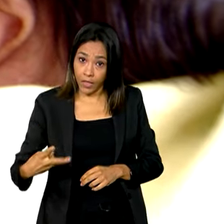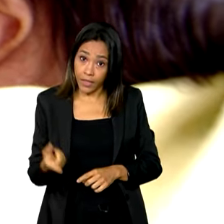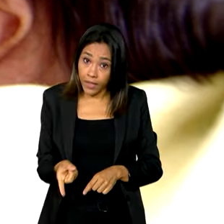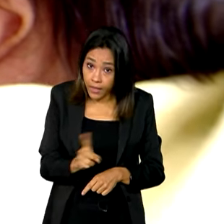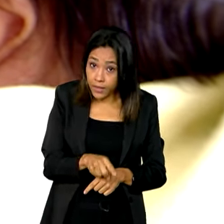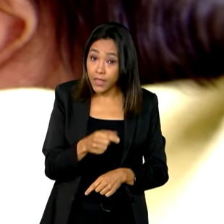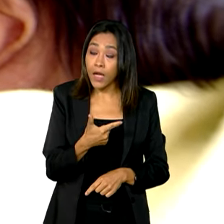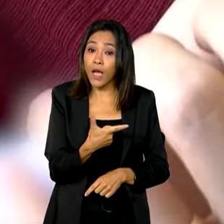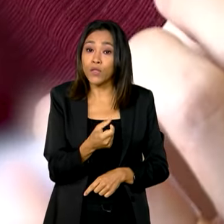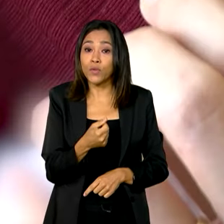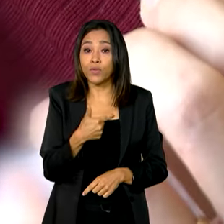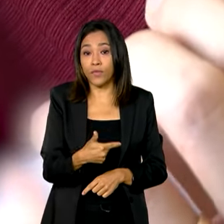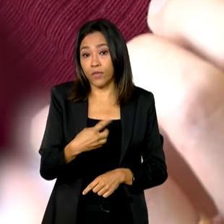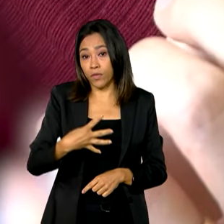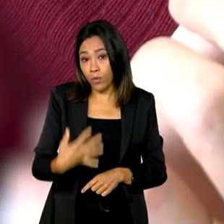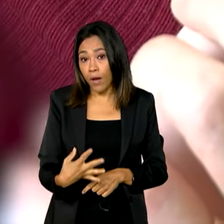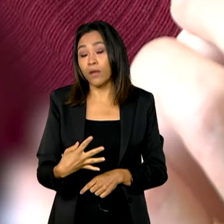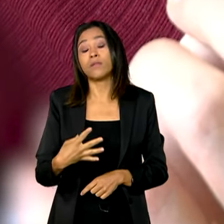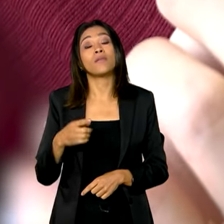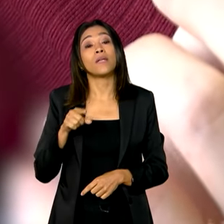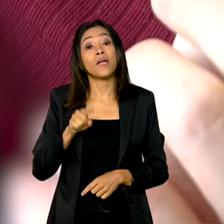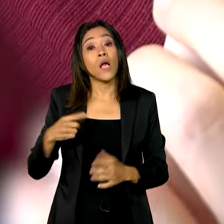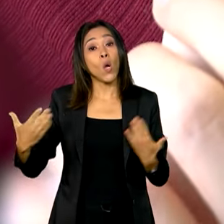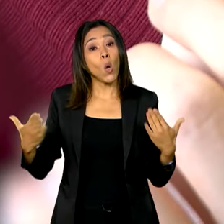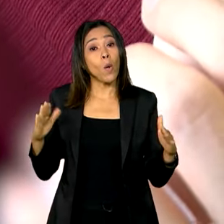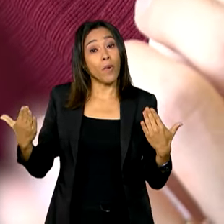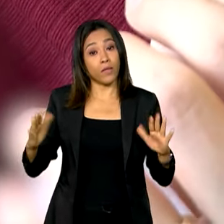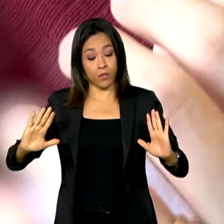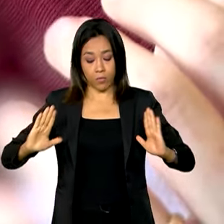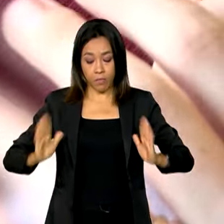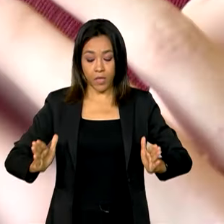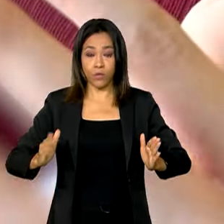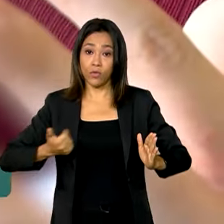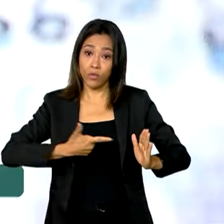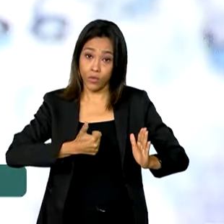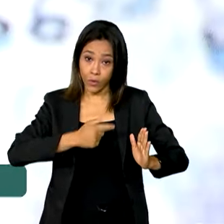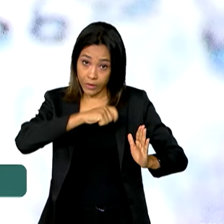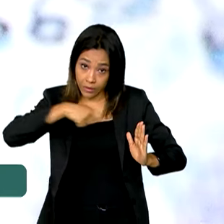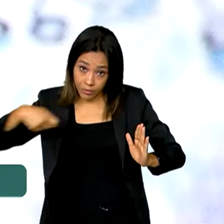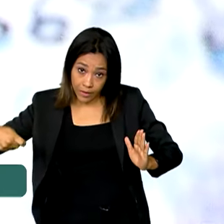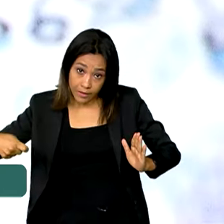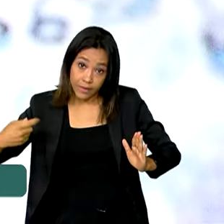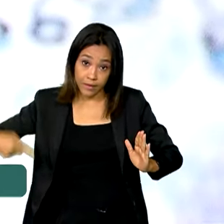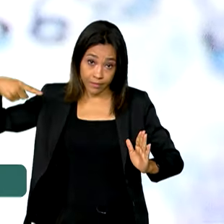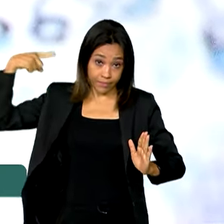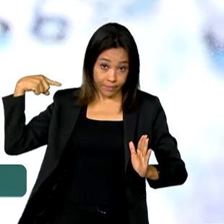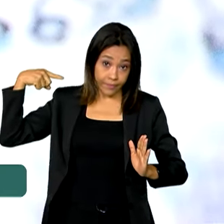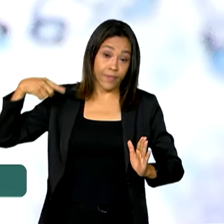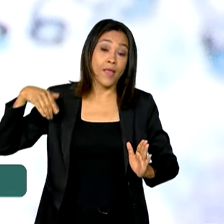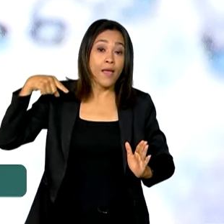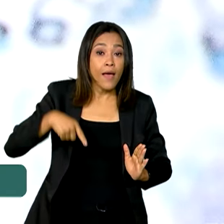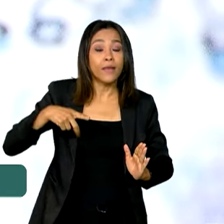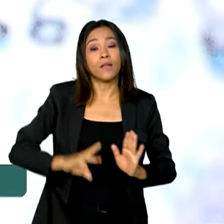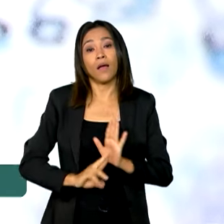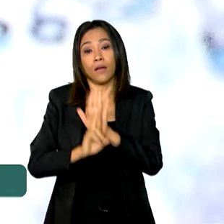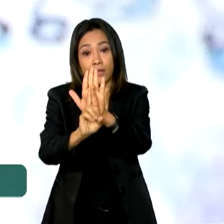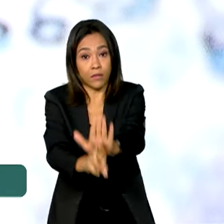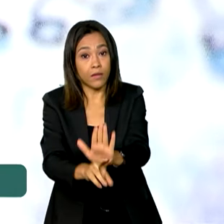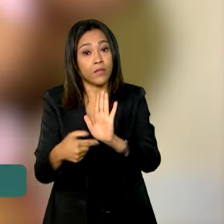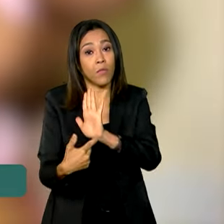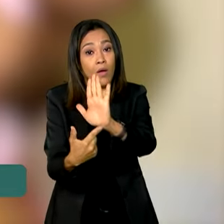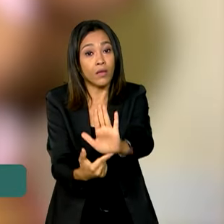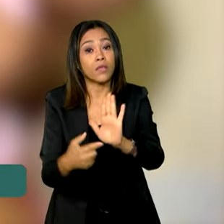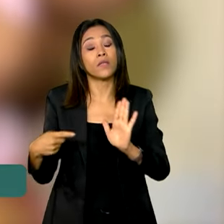de 2024, em comparação aos 12 meses anteriores. Resultado que, segundo o Ministério da